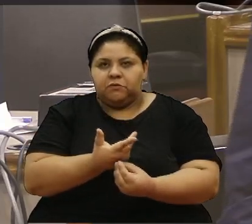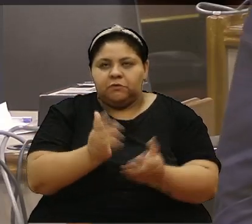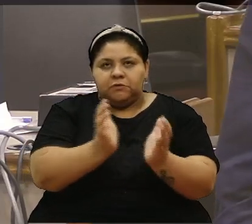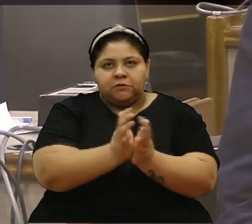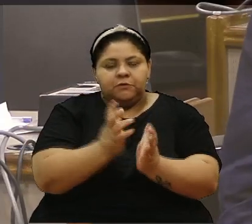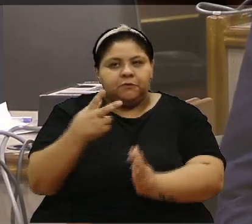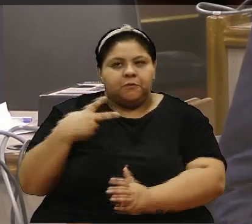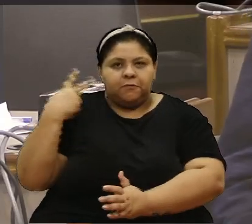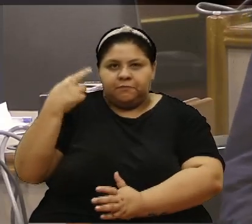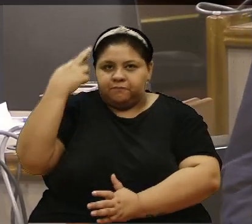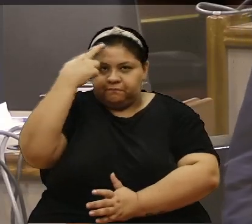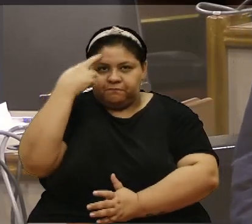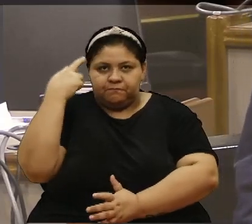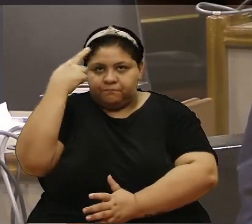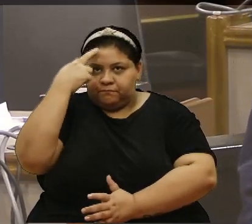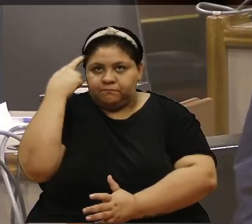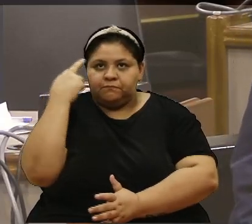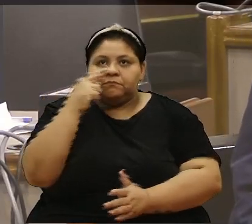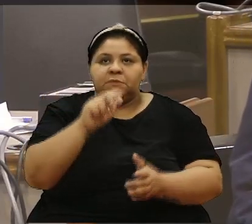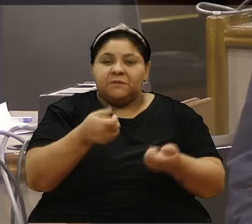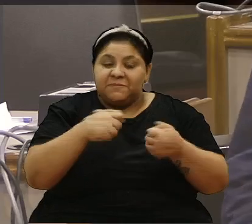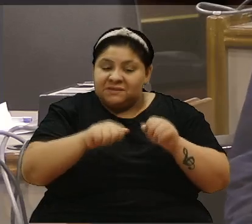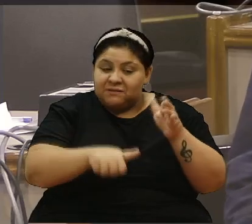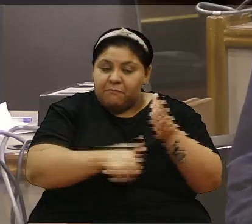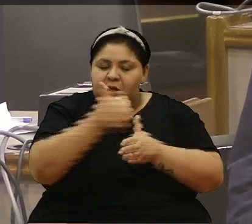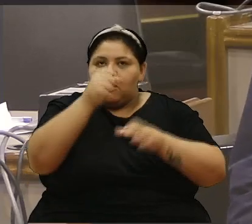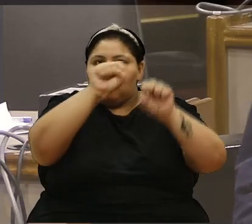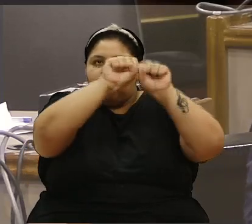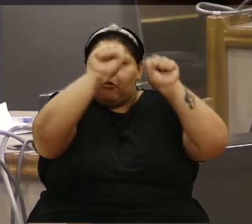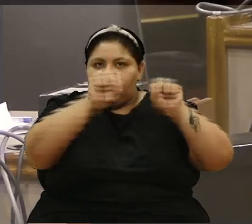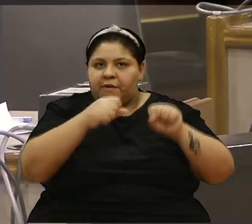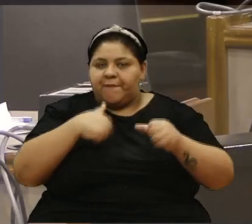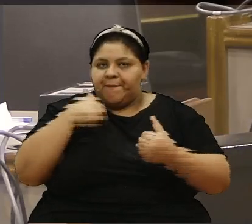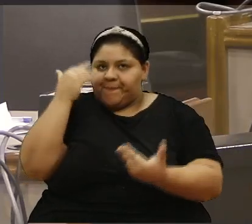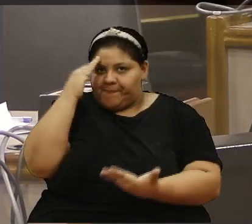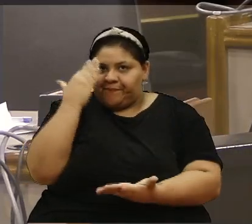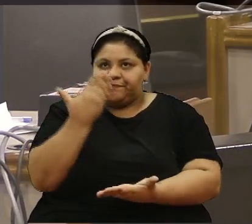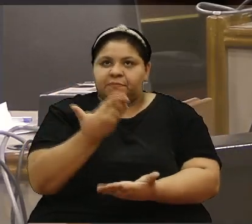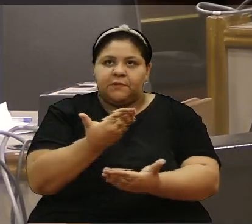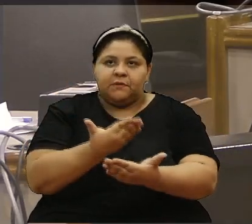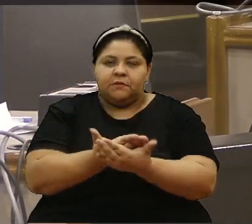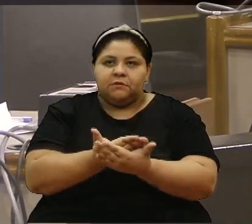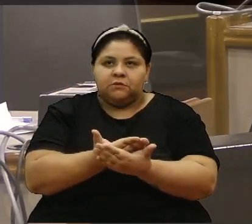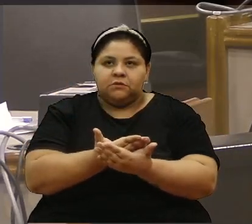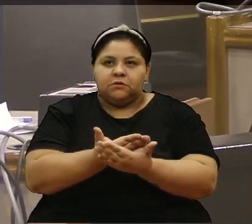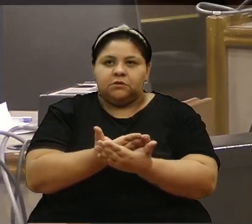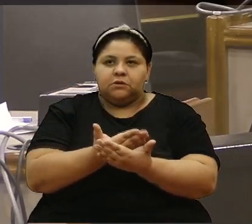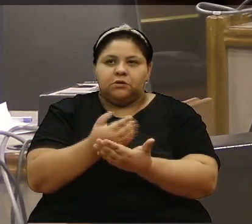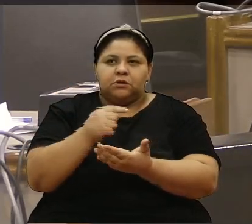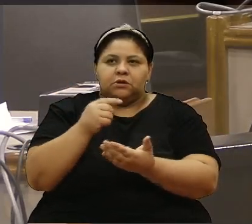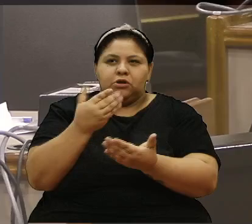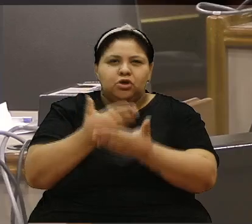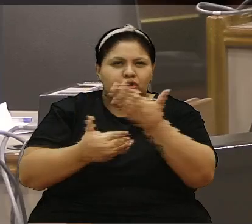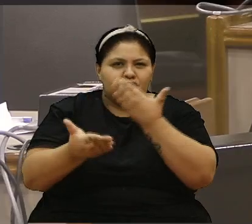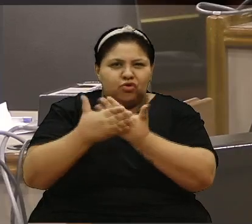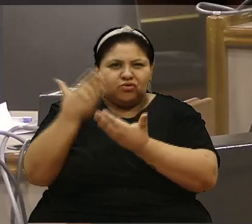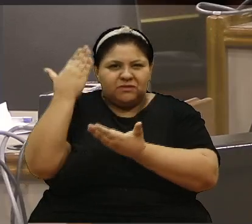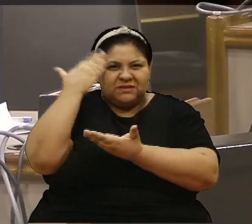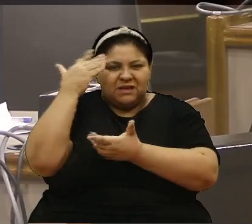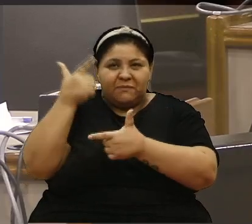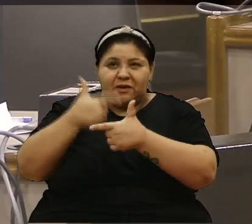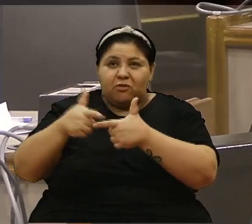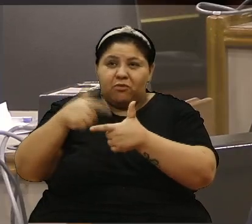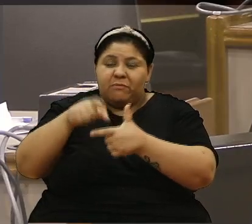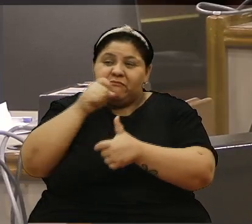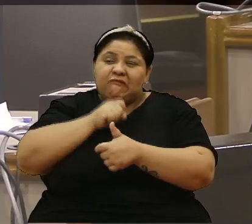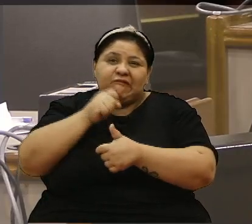vereador Rafael, que deve ser melhorado o sistema. Eu acredito, assim, é de conhecimento de todos que é um problema antigo, né, que não é de